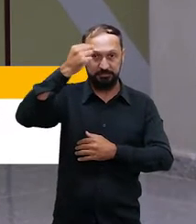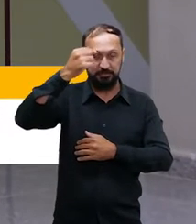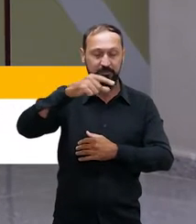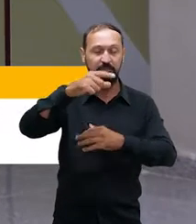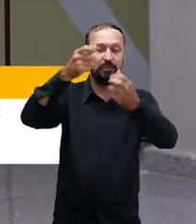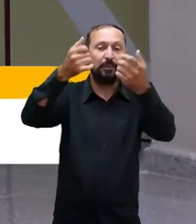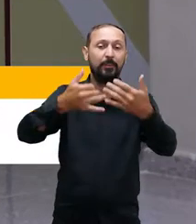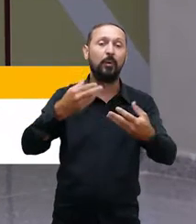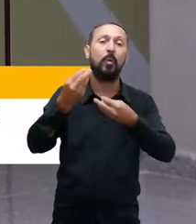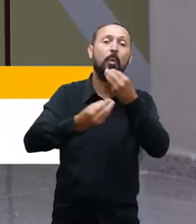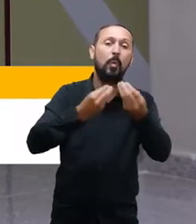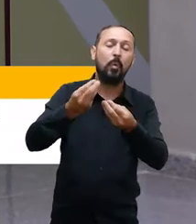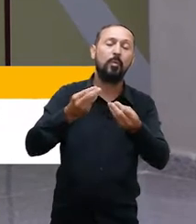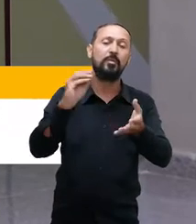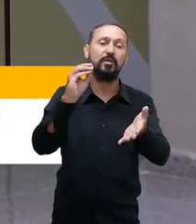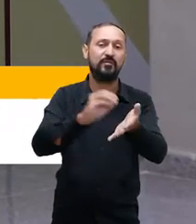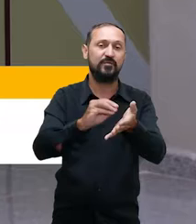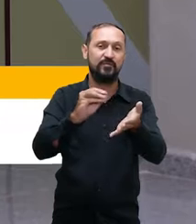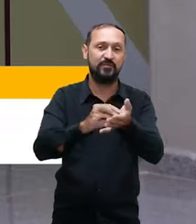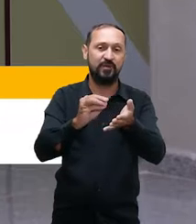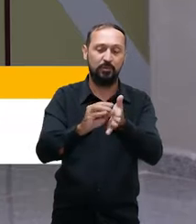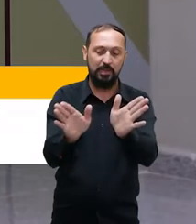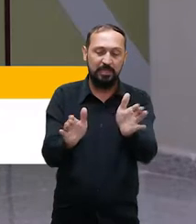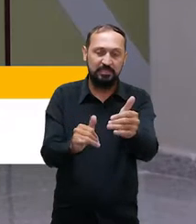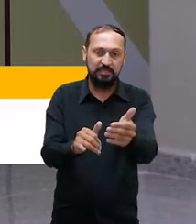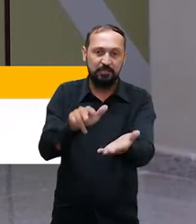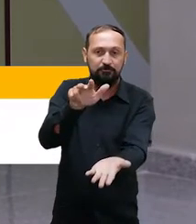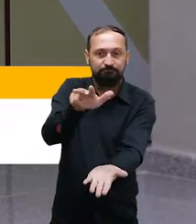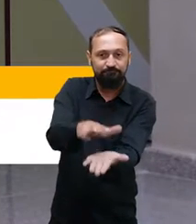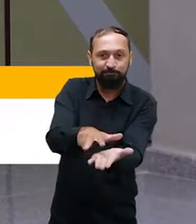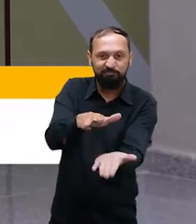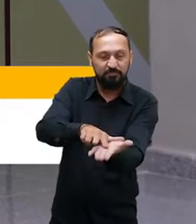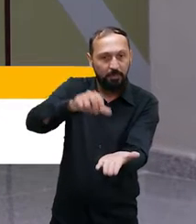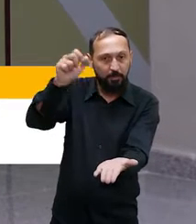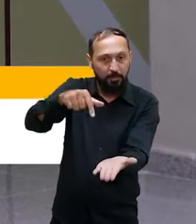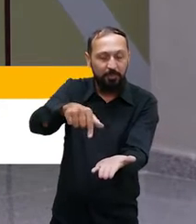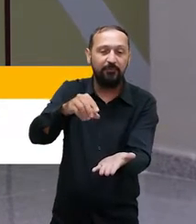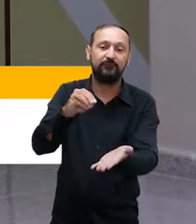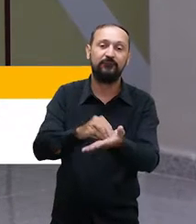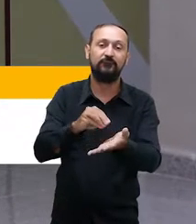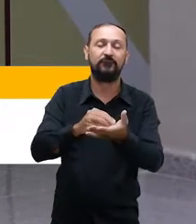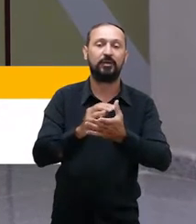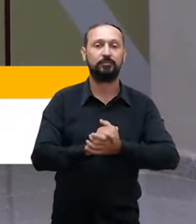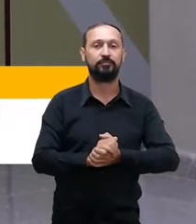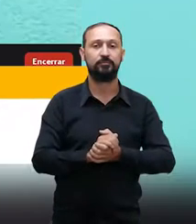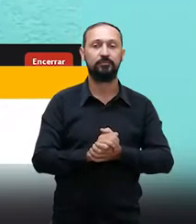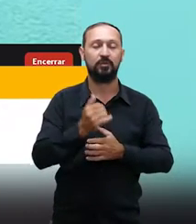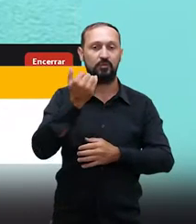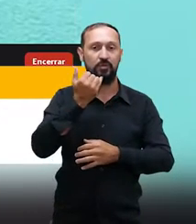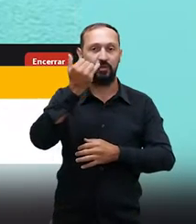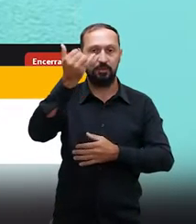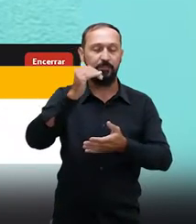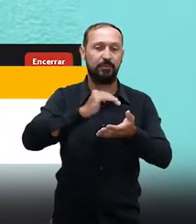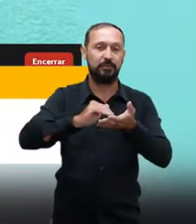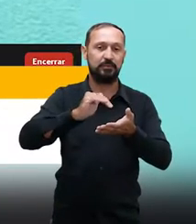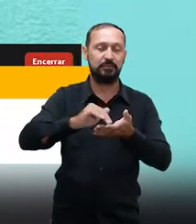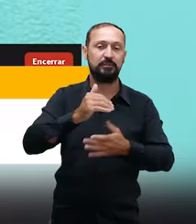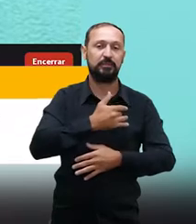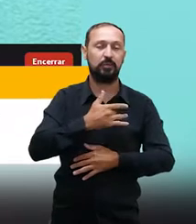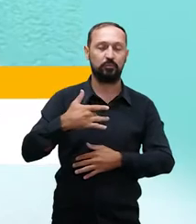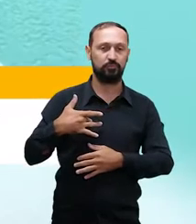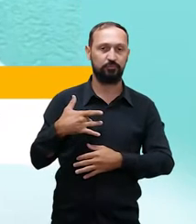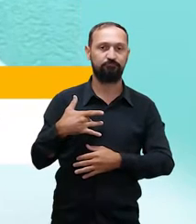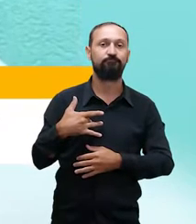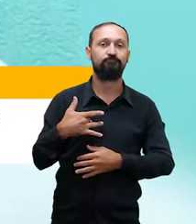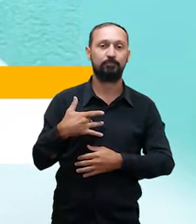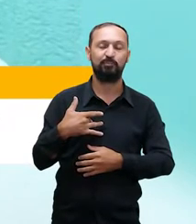Zé Teixeira, do Democratas, falou sobre a falta de leitos que coloca em risco a população. Eu vou ligar para a